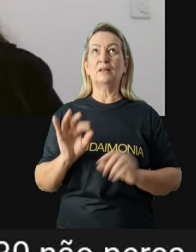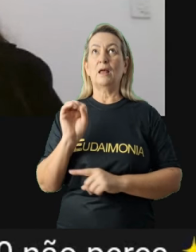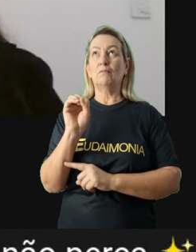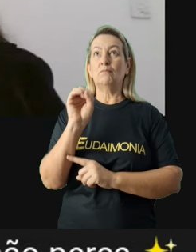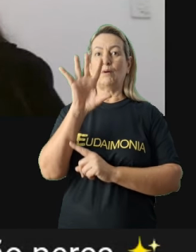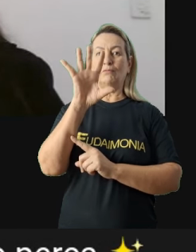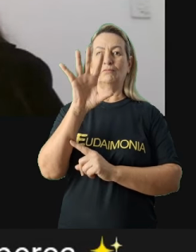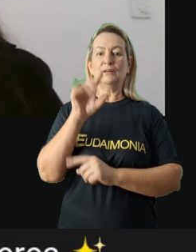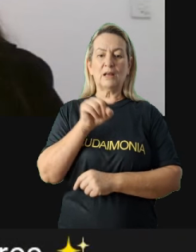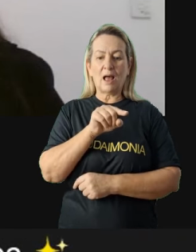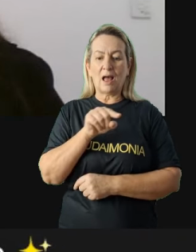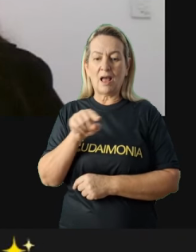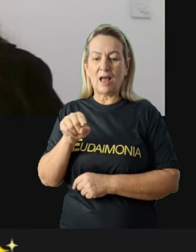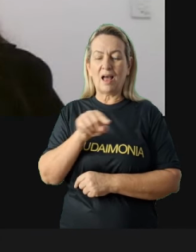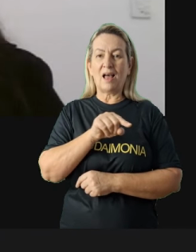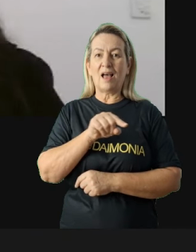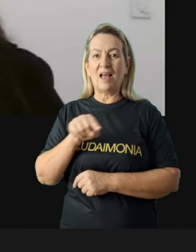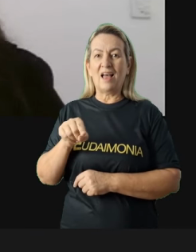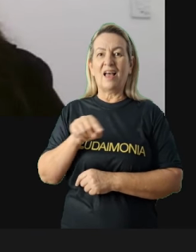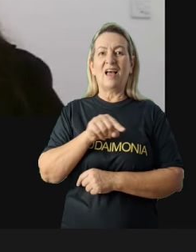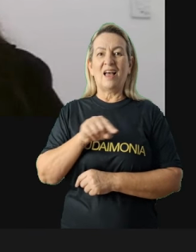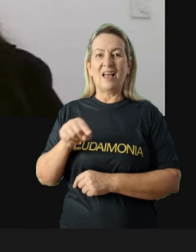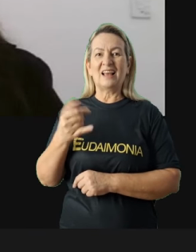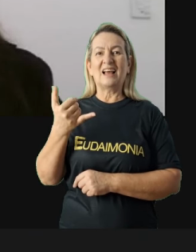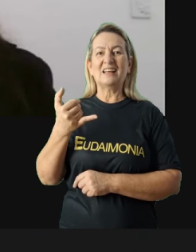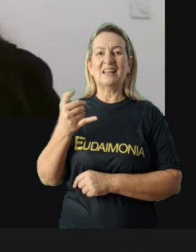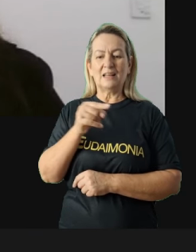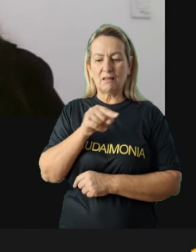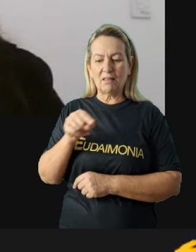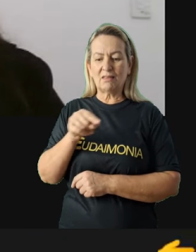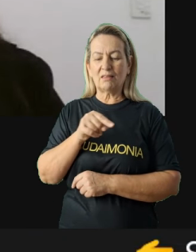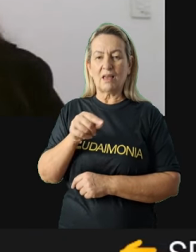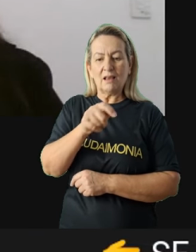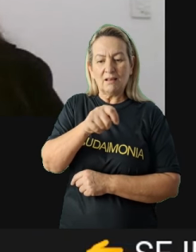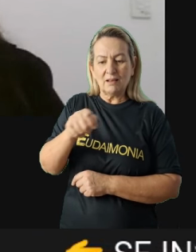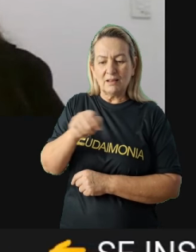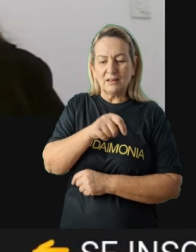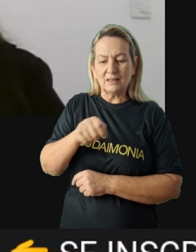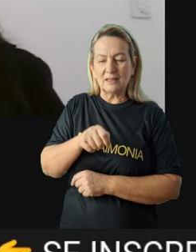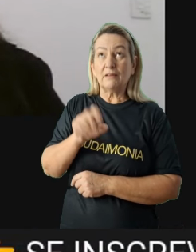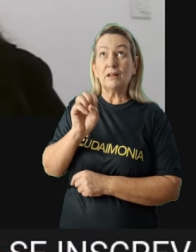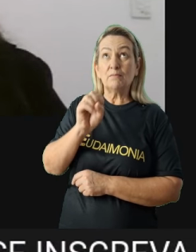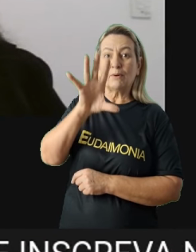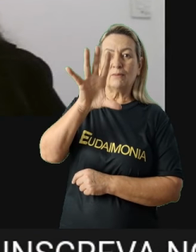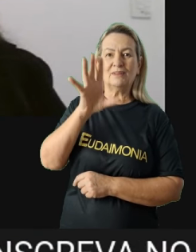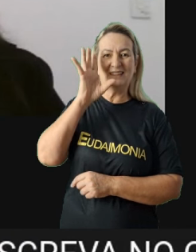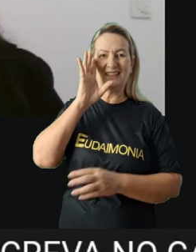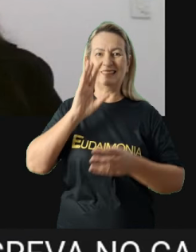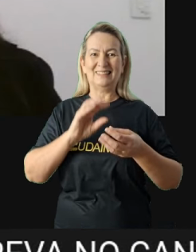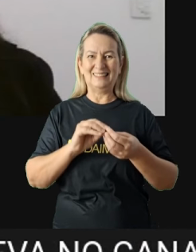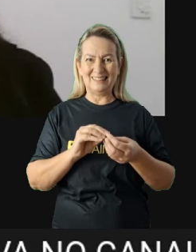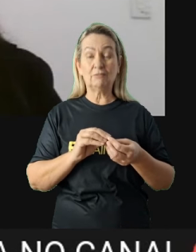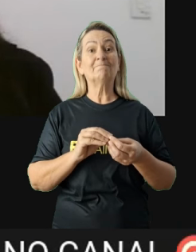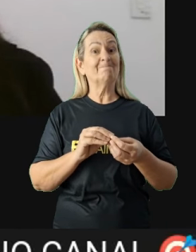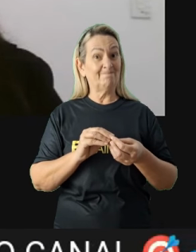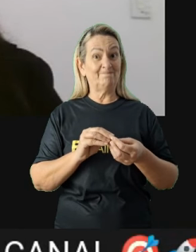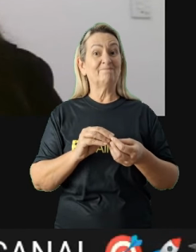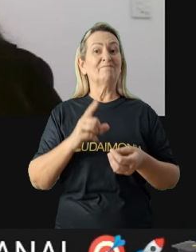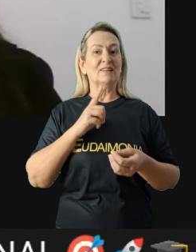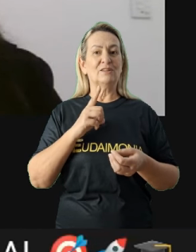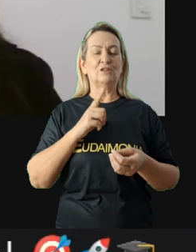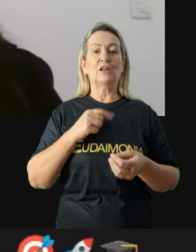retroprojetor era aquele retroprojetor da canetinha que a gente tinha que colocar, né, de uma série de coisas, que é a coisa